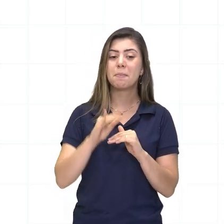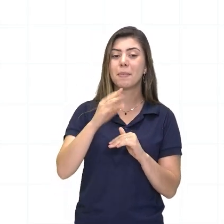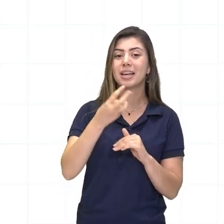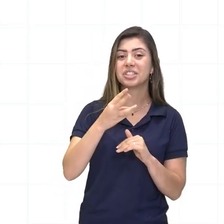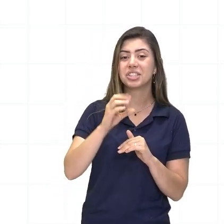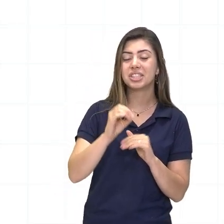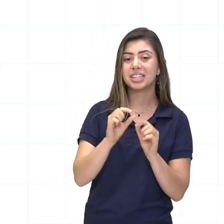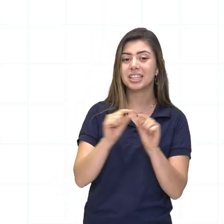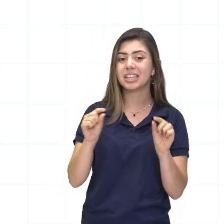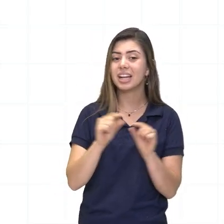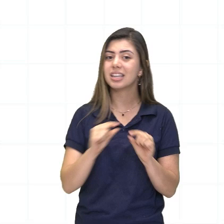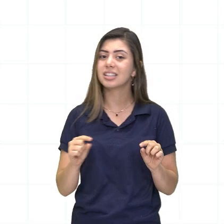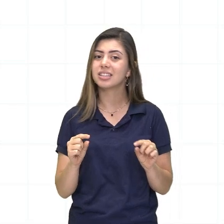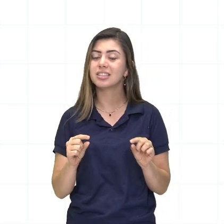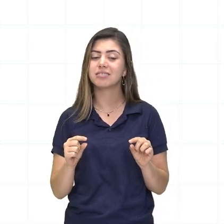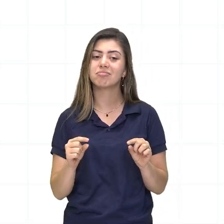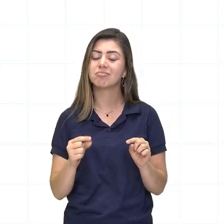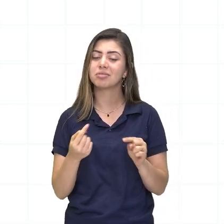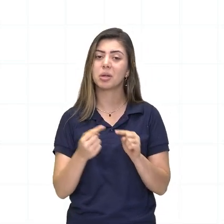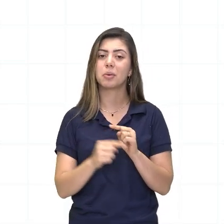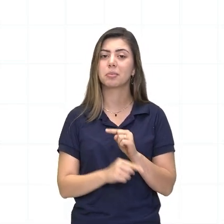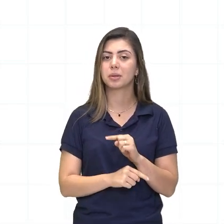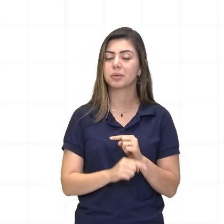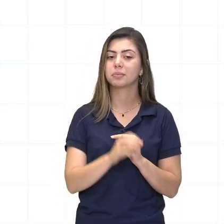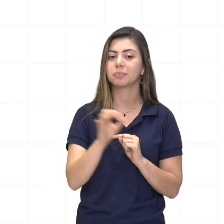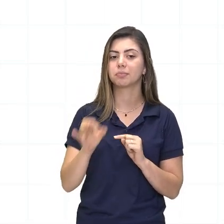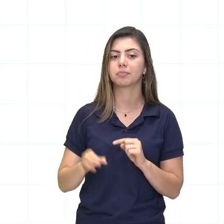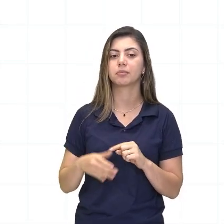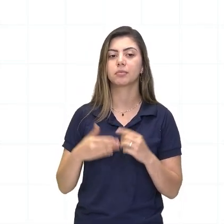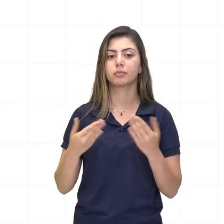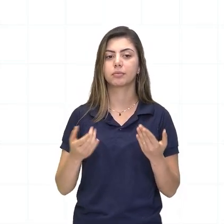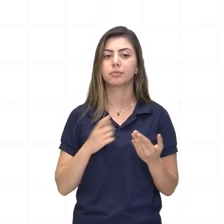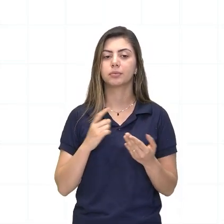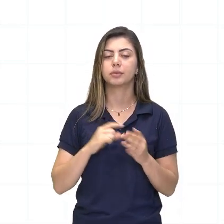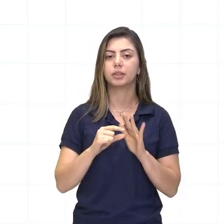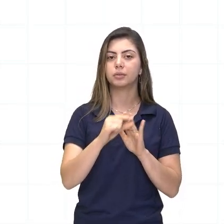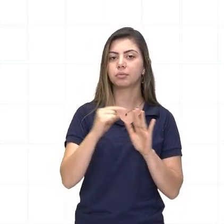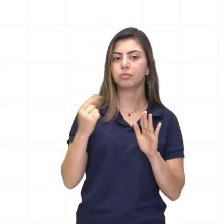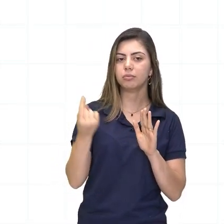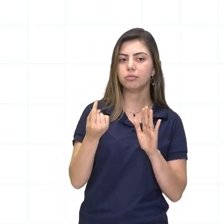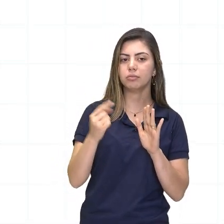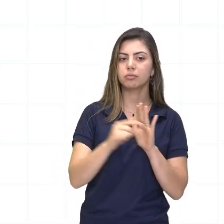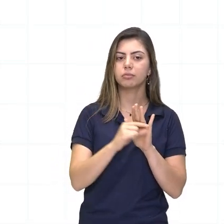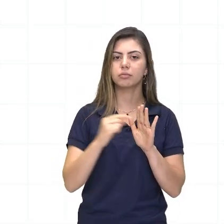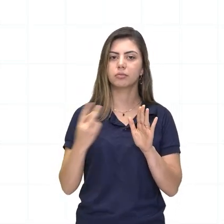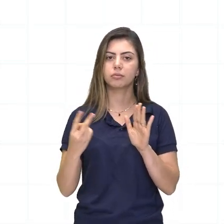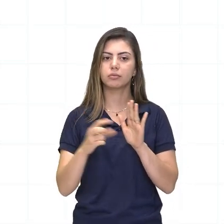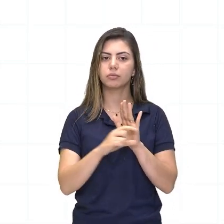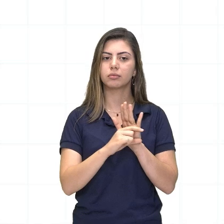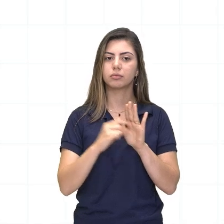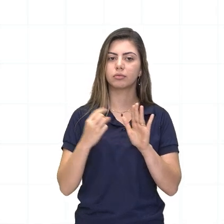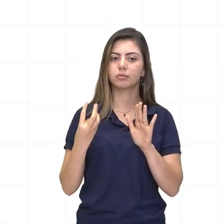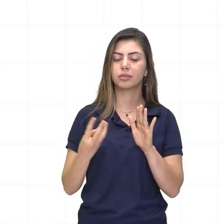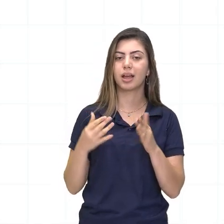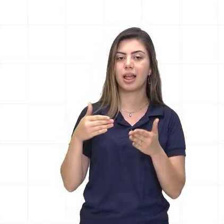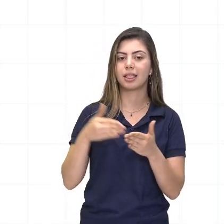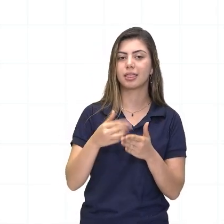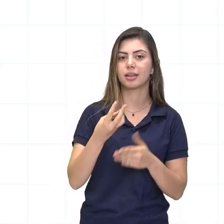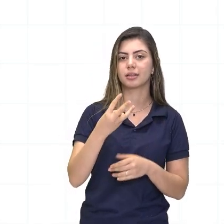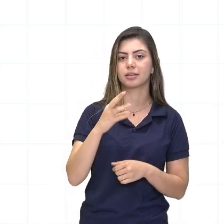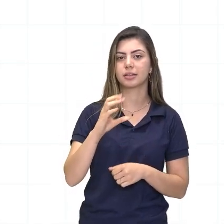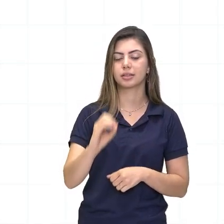se a gente parar para analisar, tá bom? Então, nós temos, linha 1, linha 2, linha 3 e vai até a